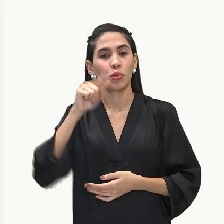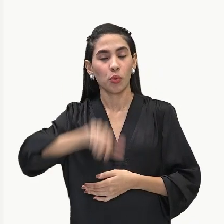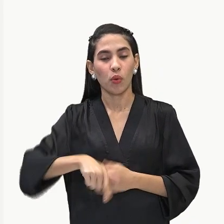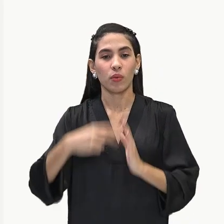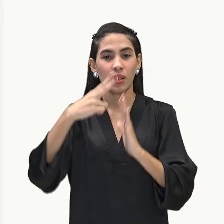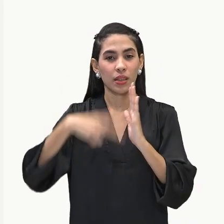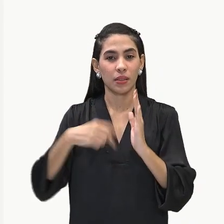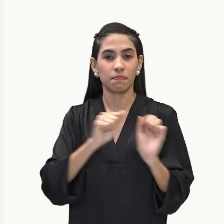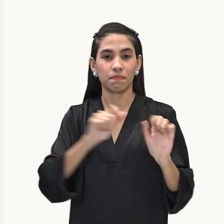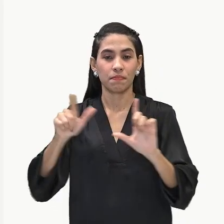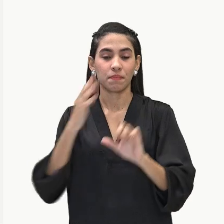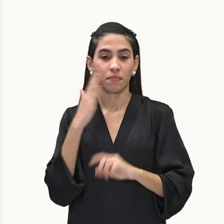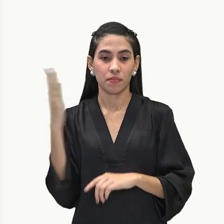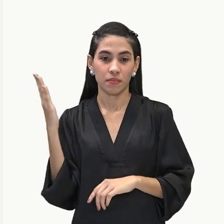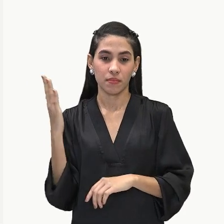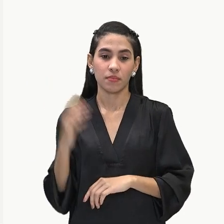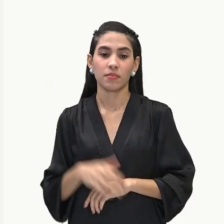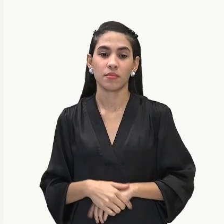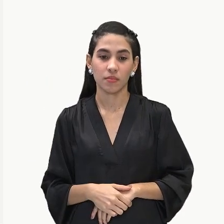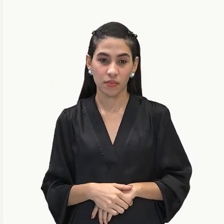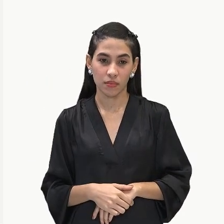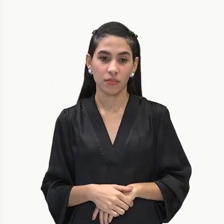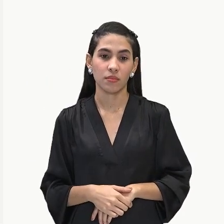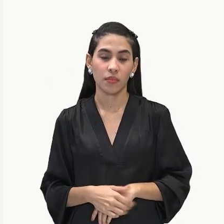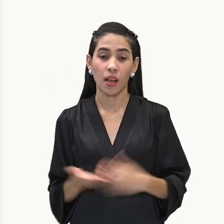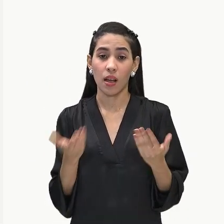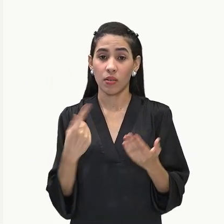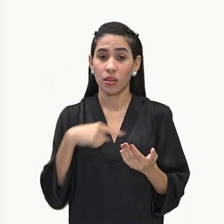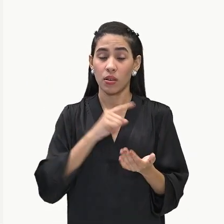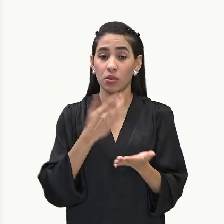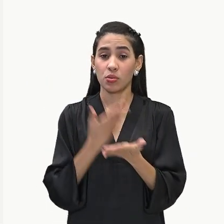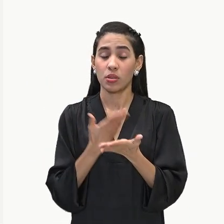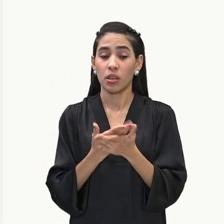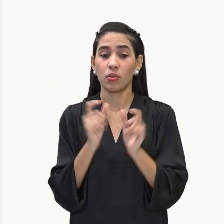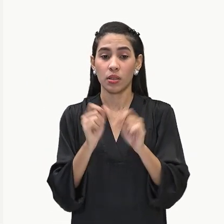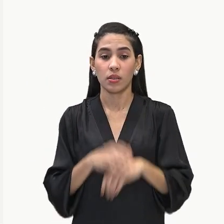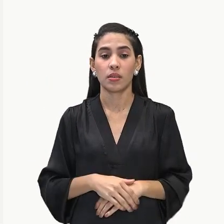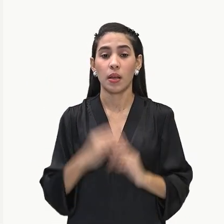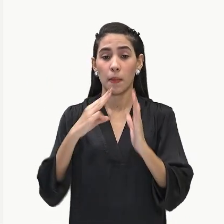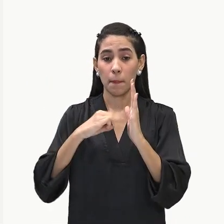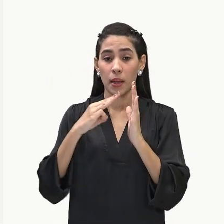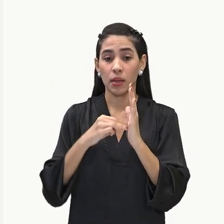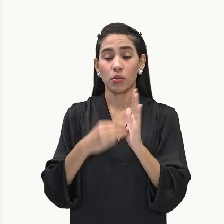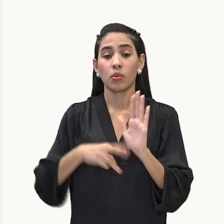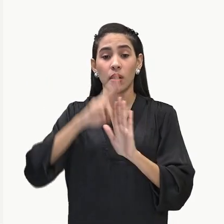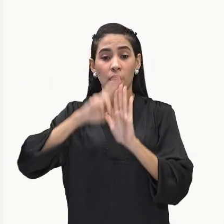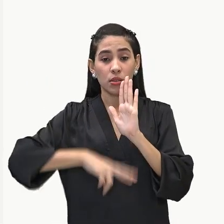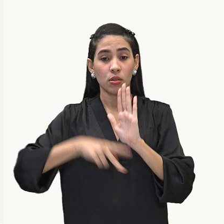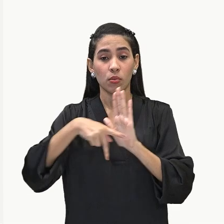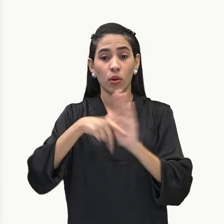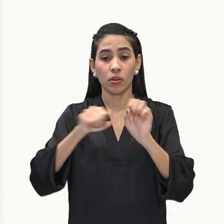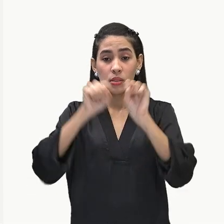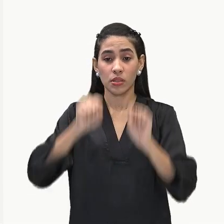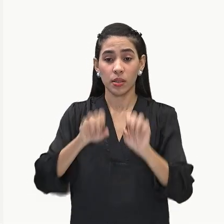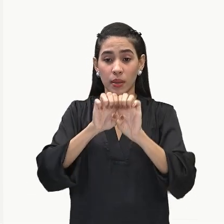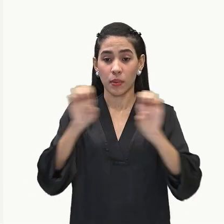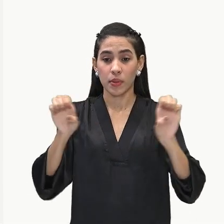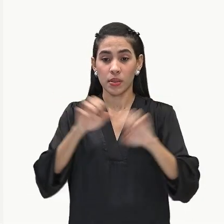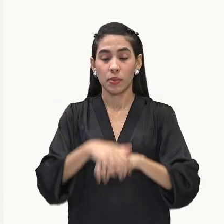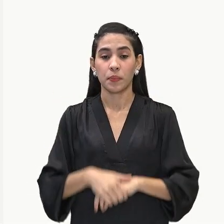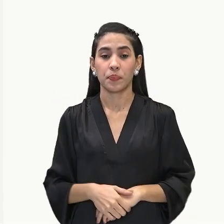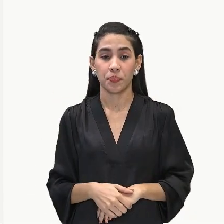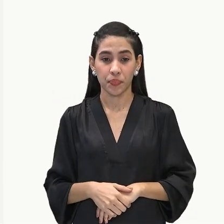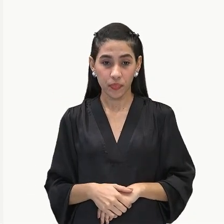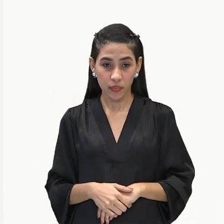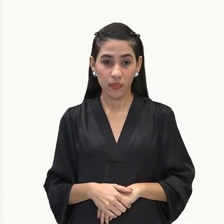aí a leitura na sua tela. Vamos agora então estar estudando ali método da resolução de sistema de equação, não é?